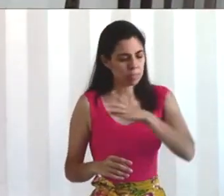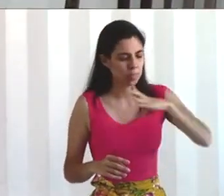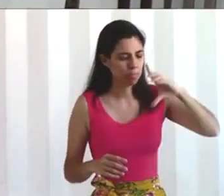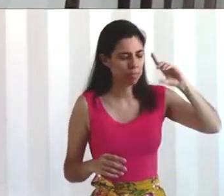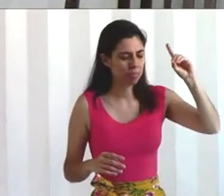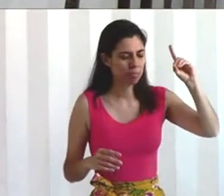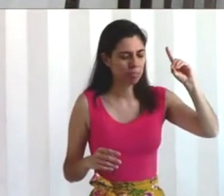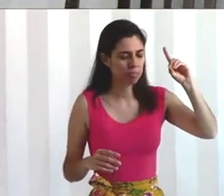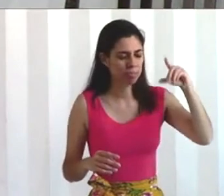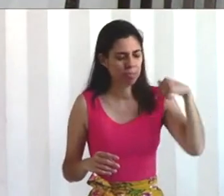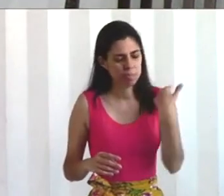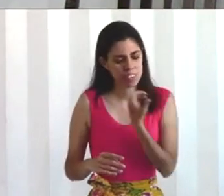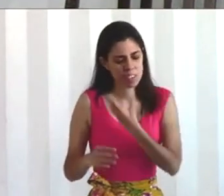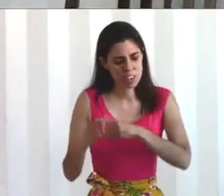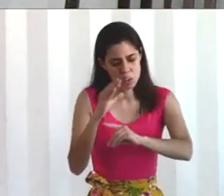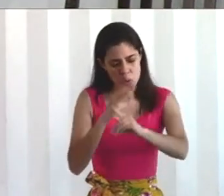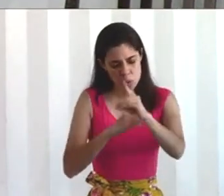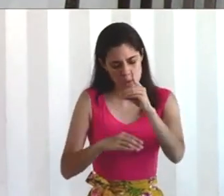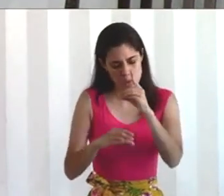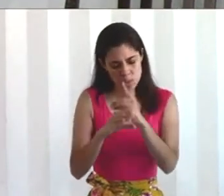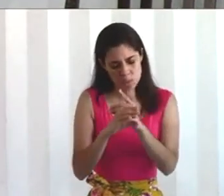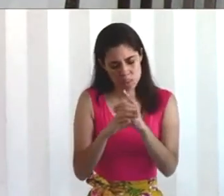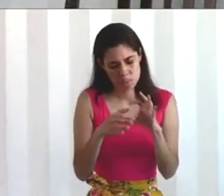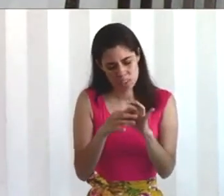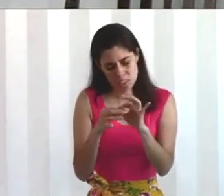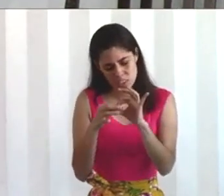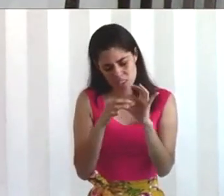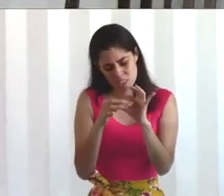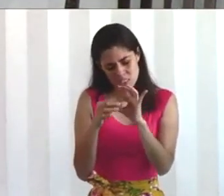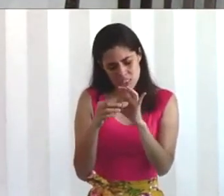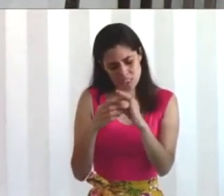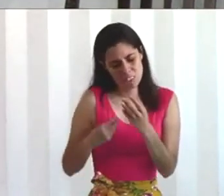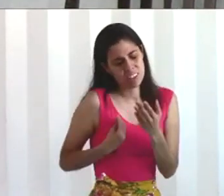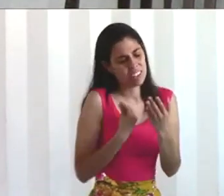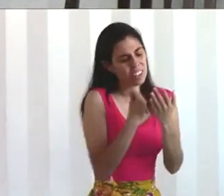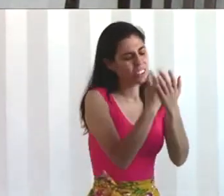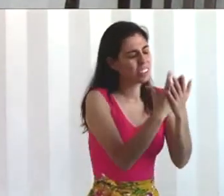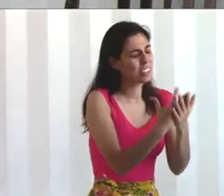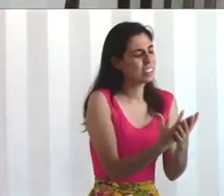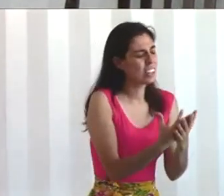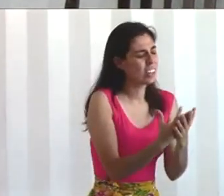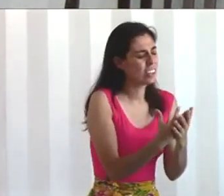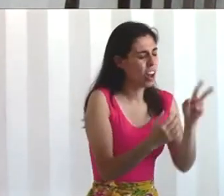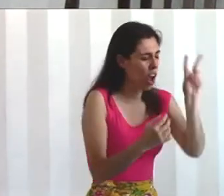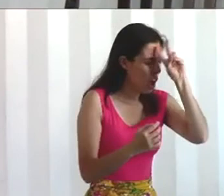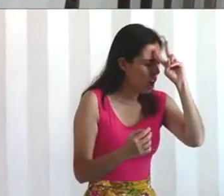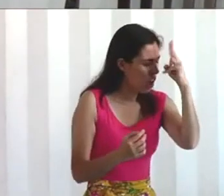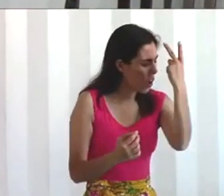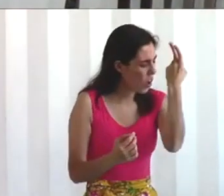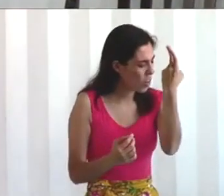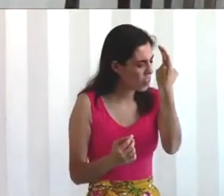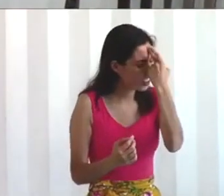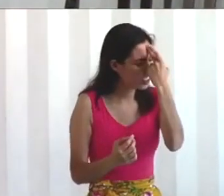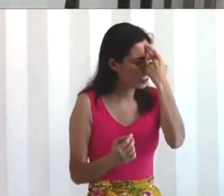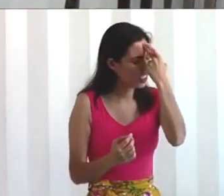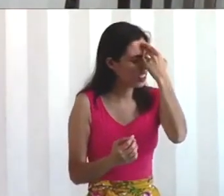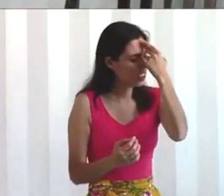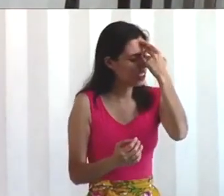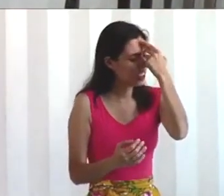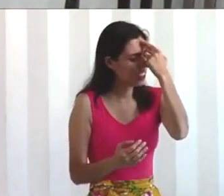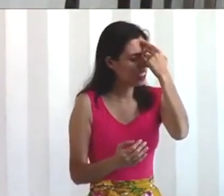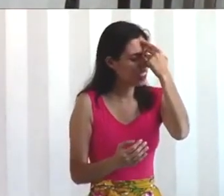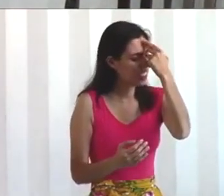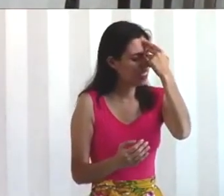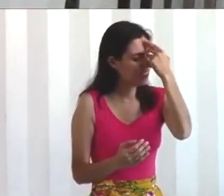nome, em comunhão neste lugar, em consagração, convertidos com a confirmação histórica do Teu